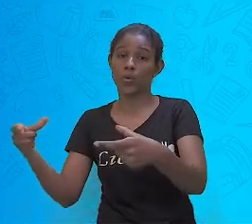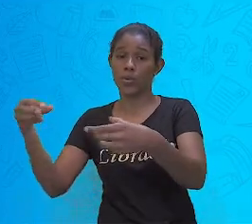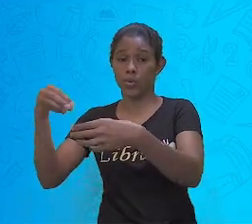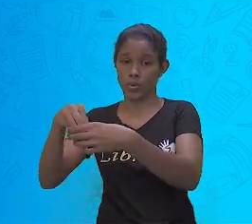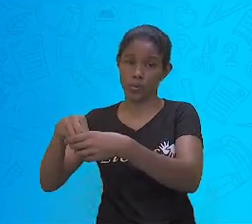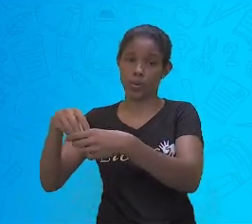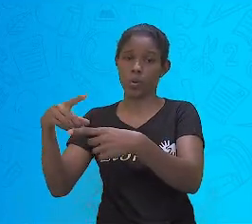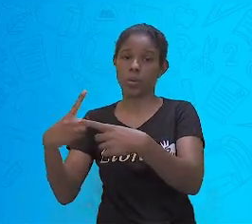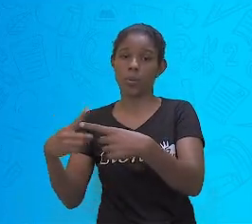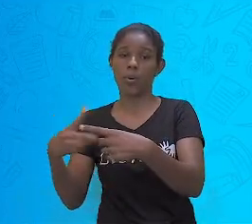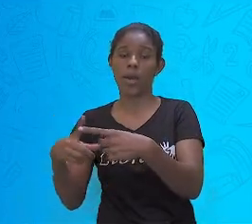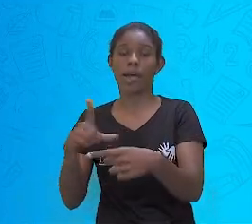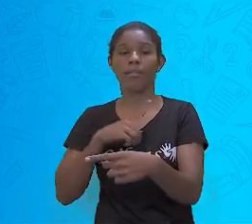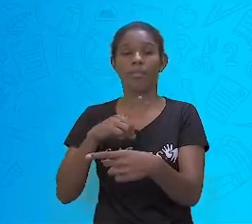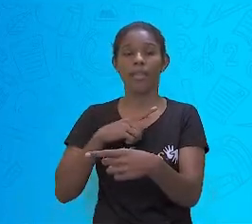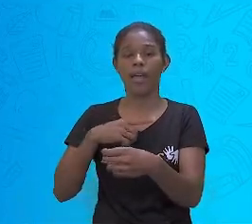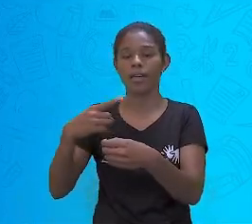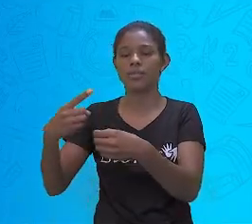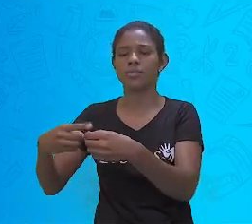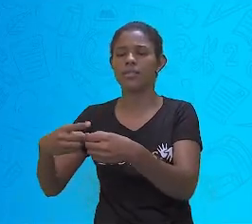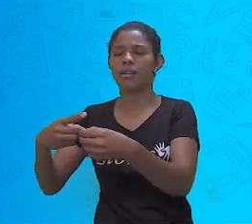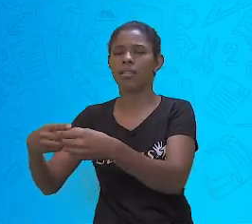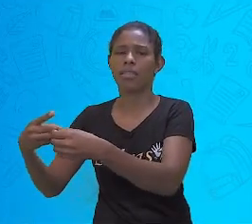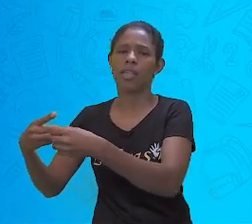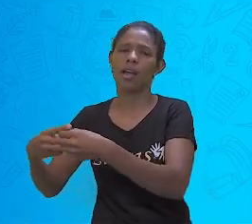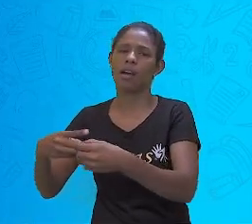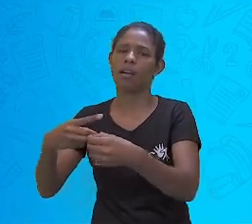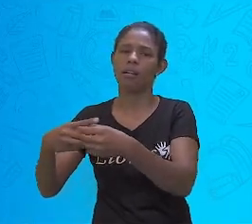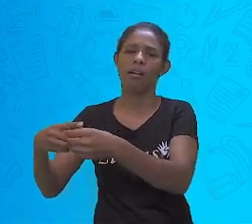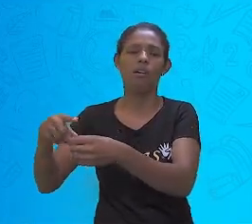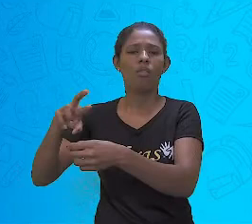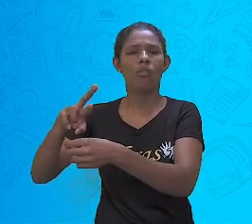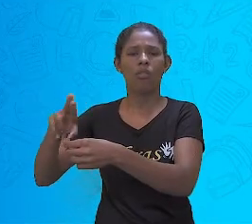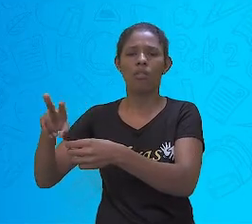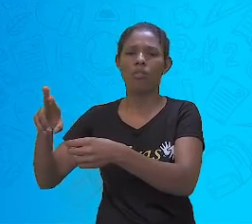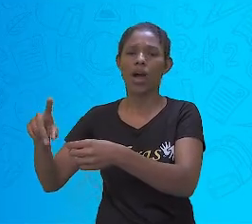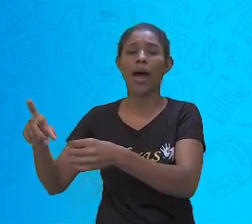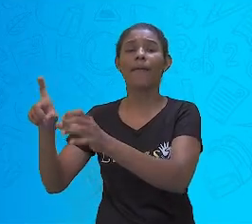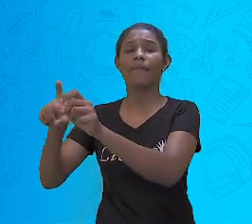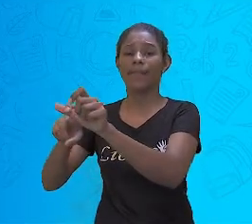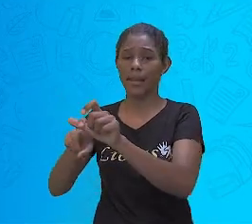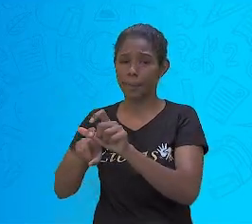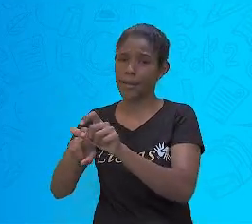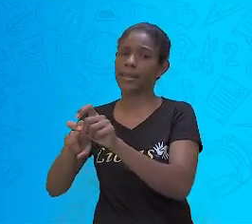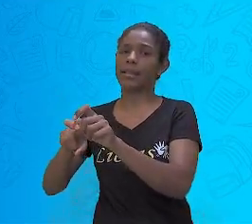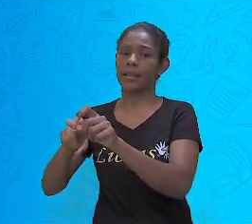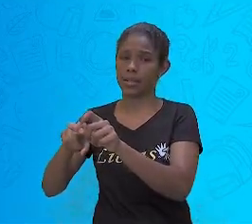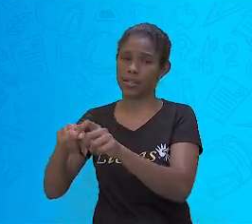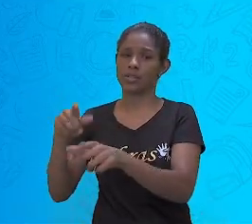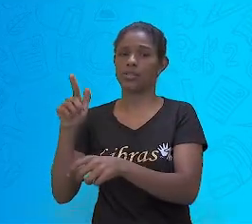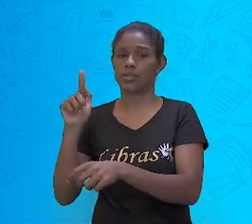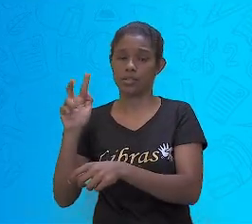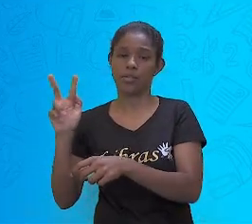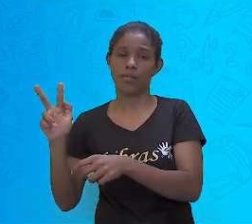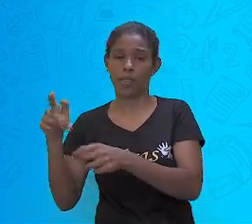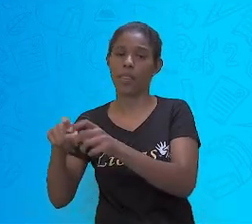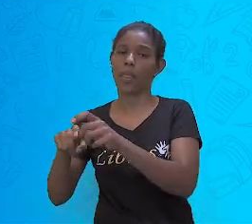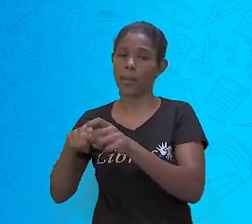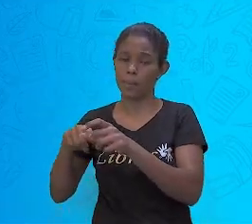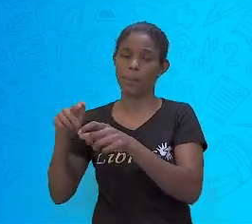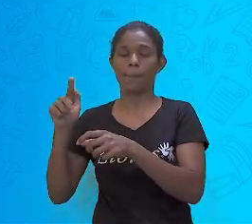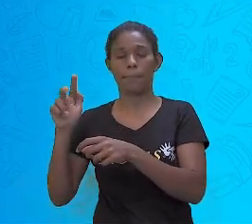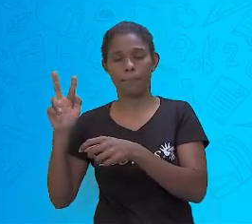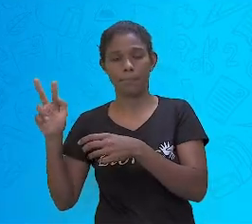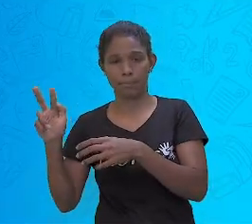Baguari, Chonim de Baixo, São Vitor, né? São alguns exemplos dos distritos